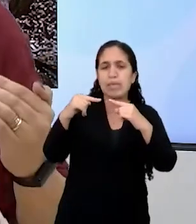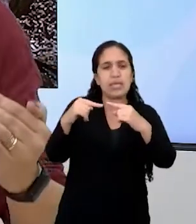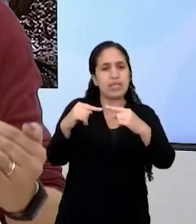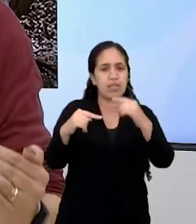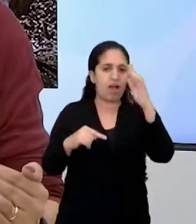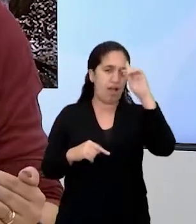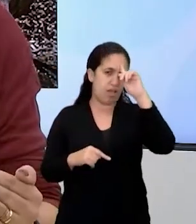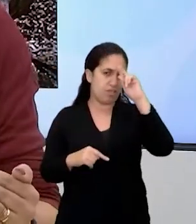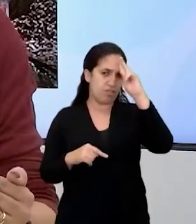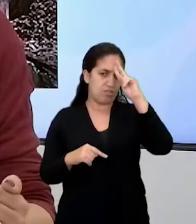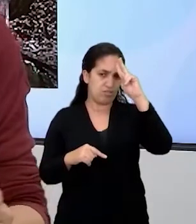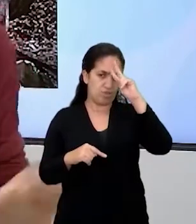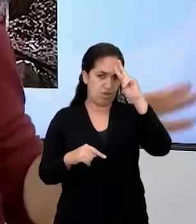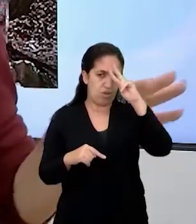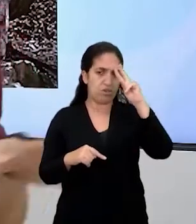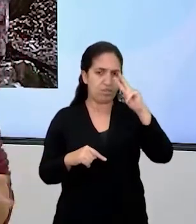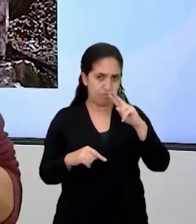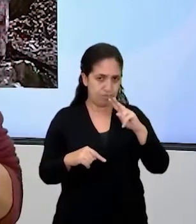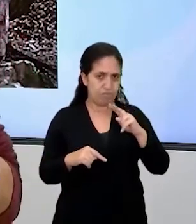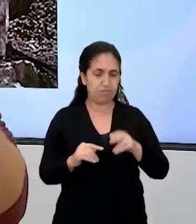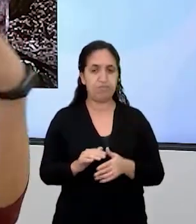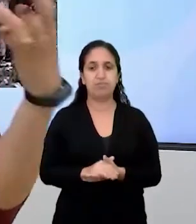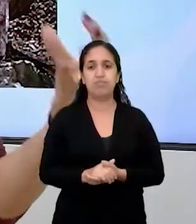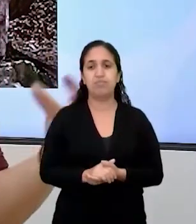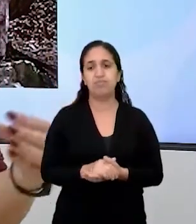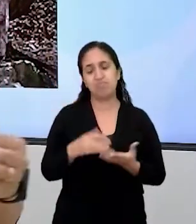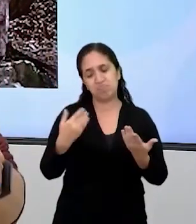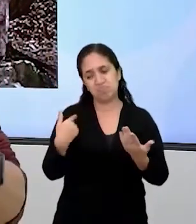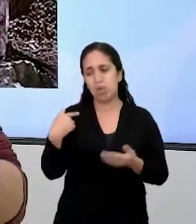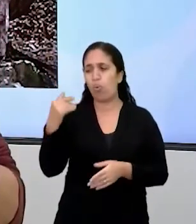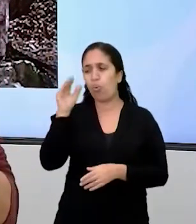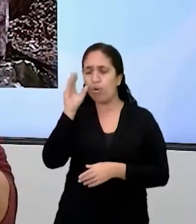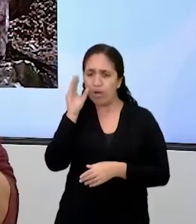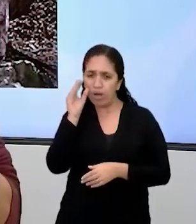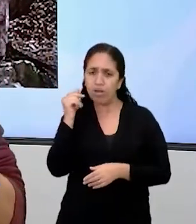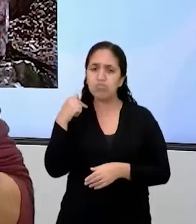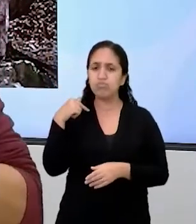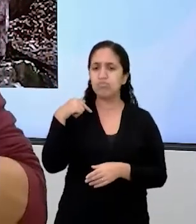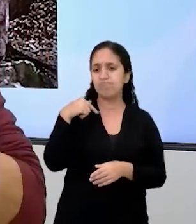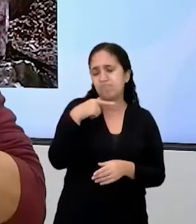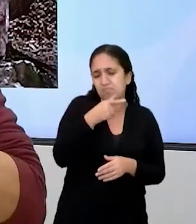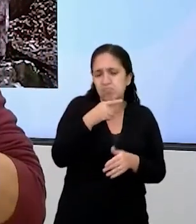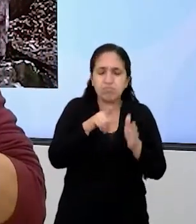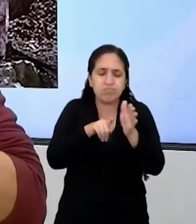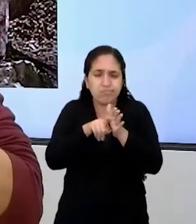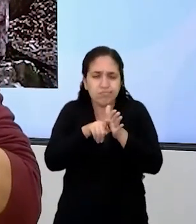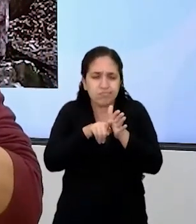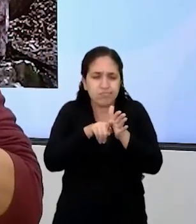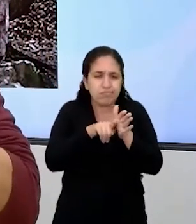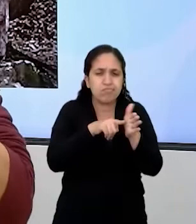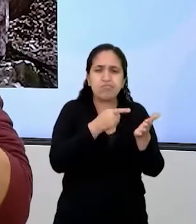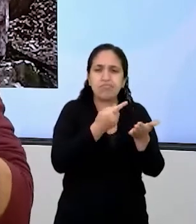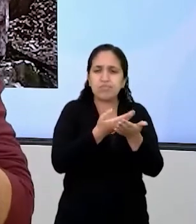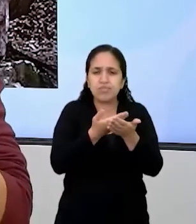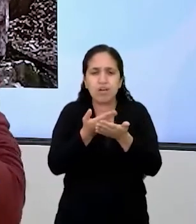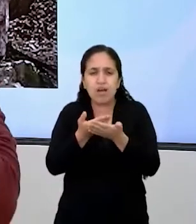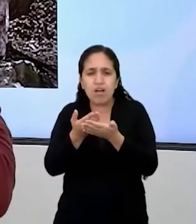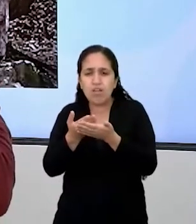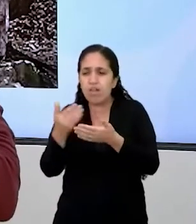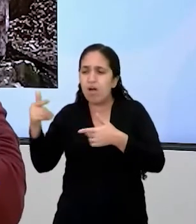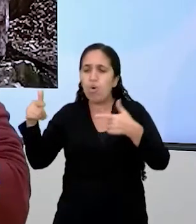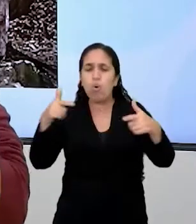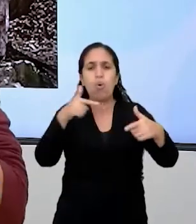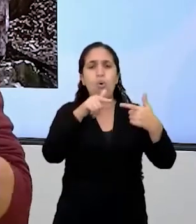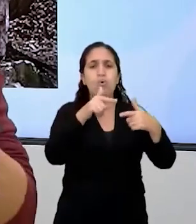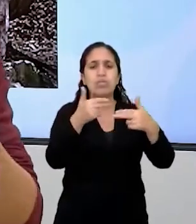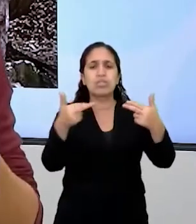história que será narrada, tá bom? Eu, por curiosidade, né, fui também em busca de mais